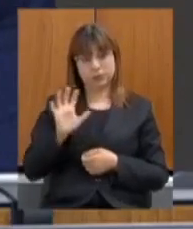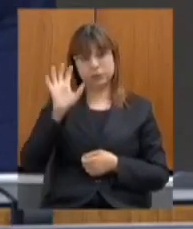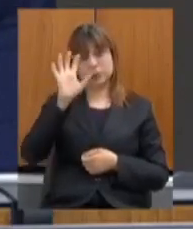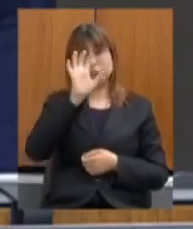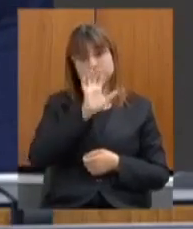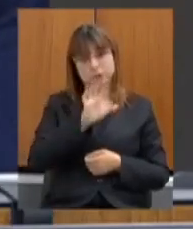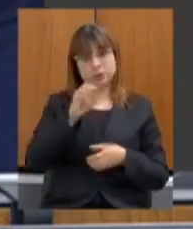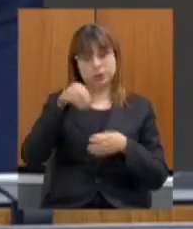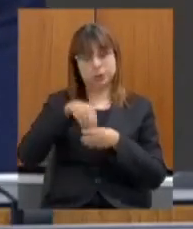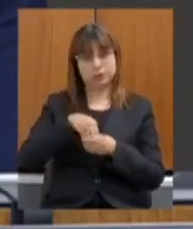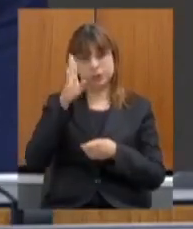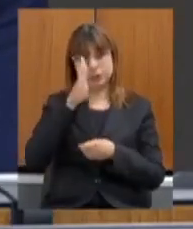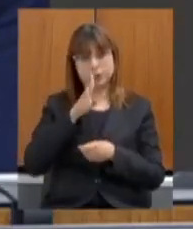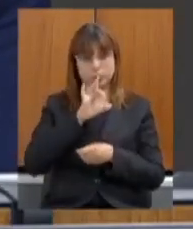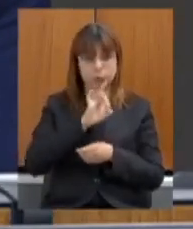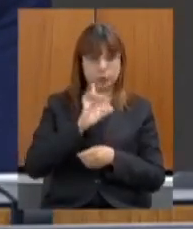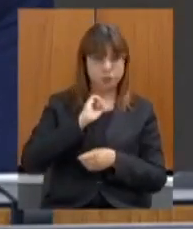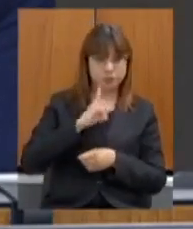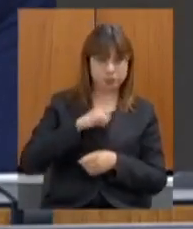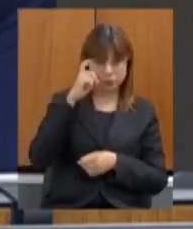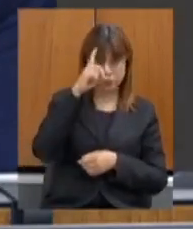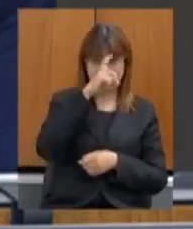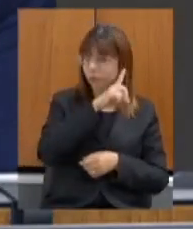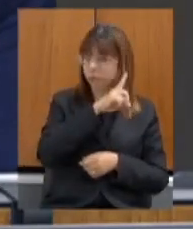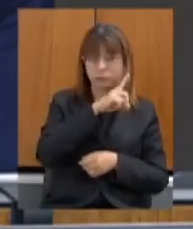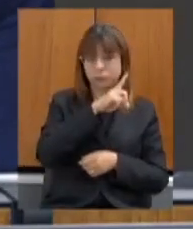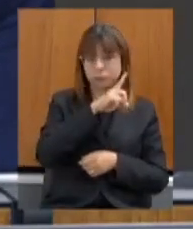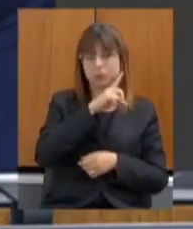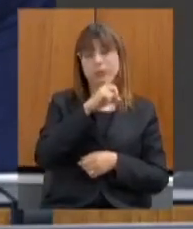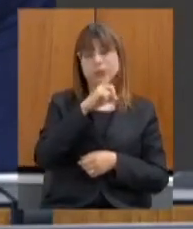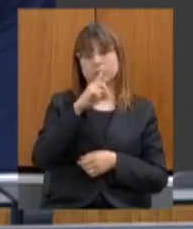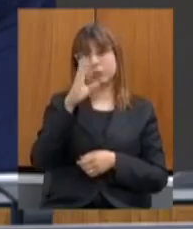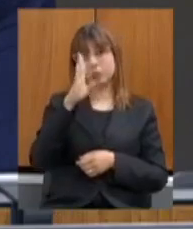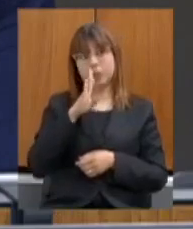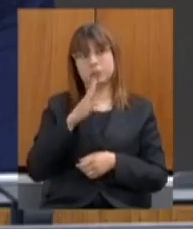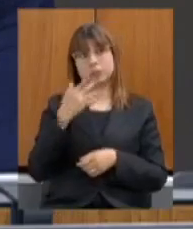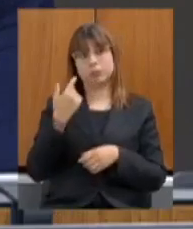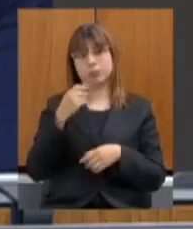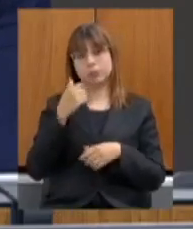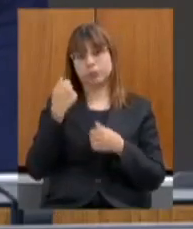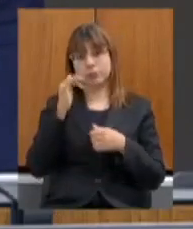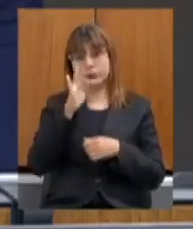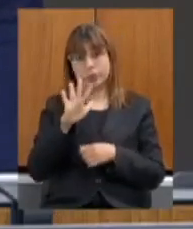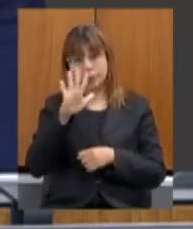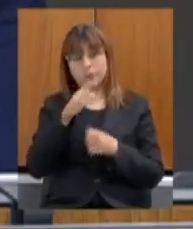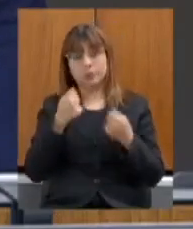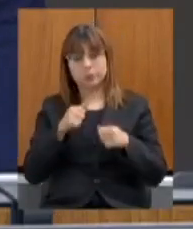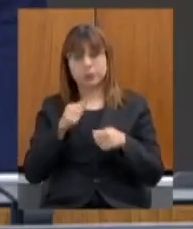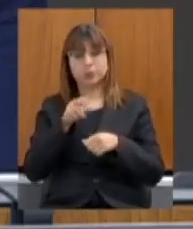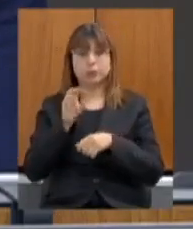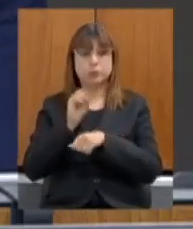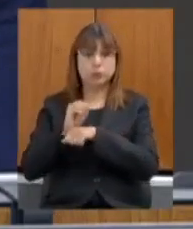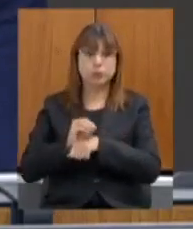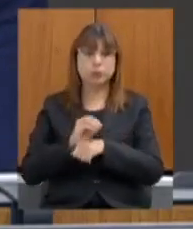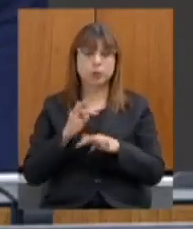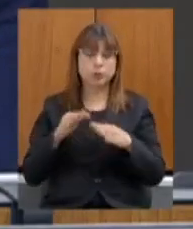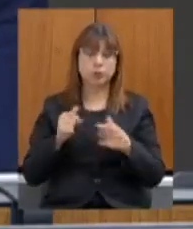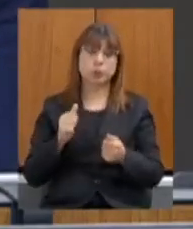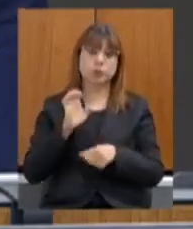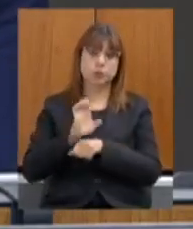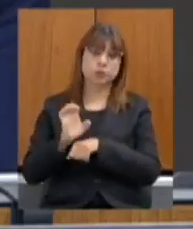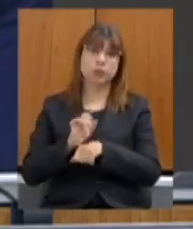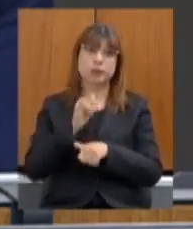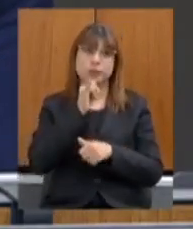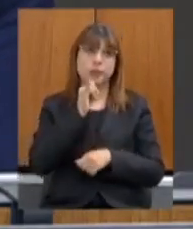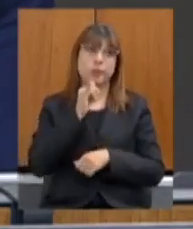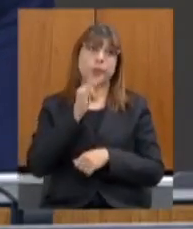só Minas Gerais que passa por dificuldades. O governo federal tem que tratar com todos os Estados em dificuldades. Podemos citar aqui outros Estados, Goiás, Rio Grande do Sul, o próprio